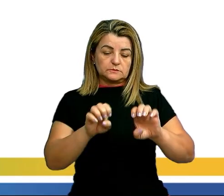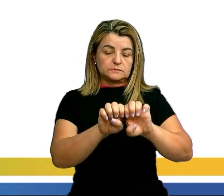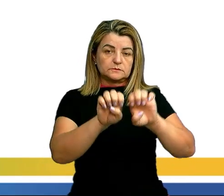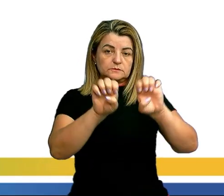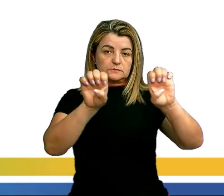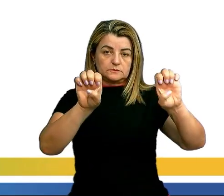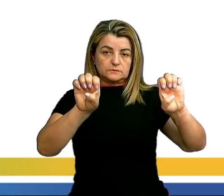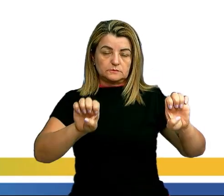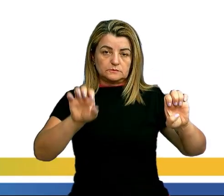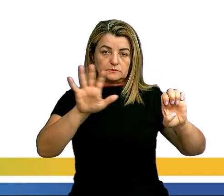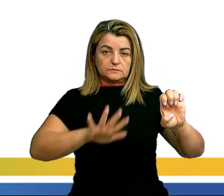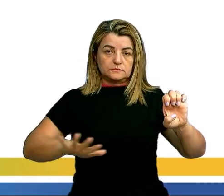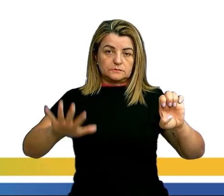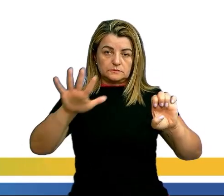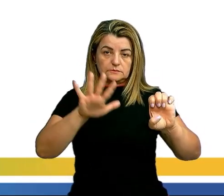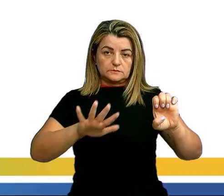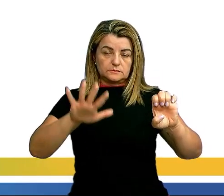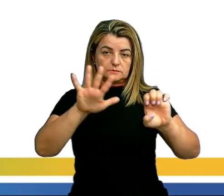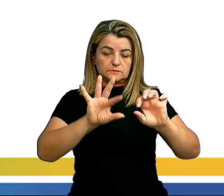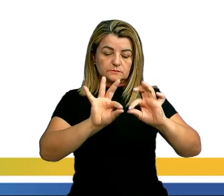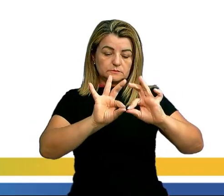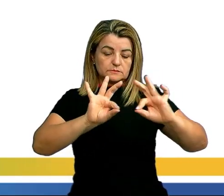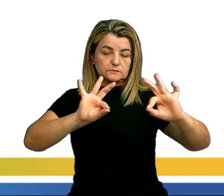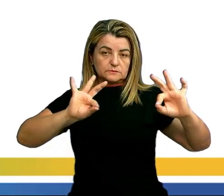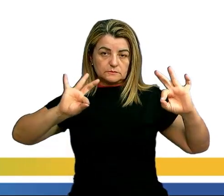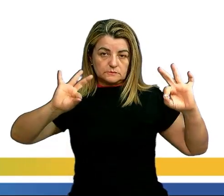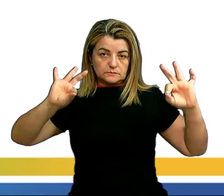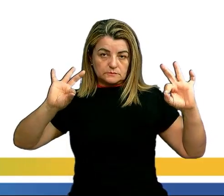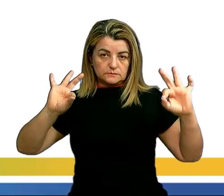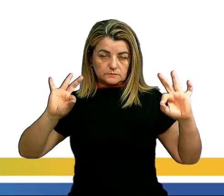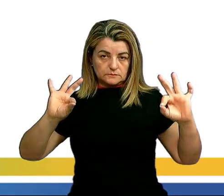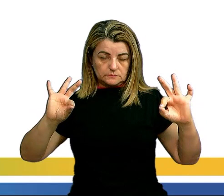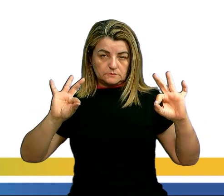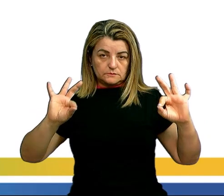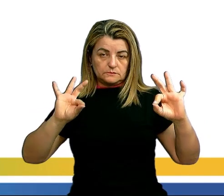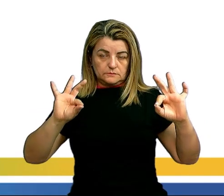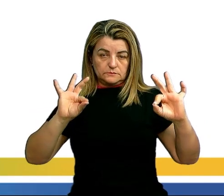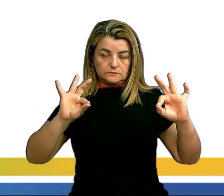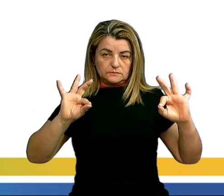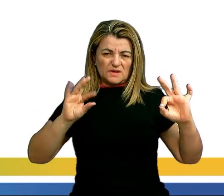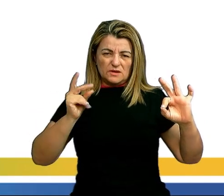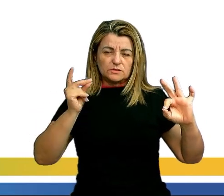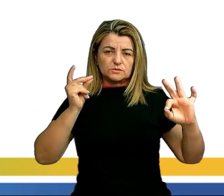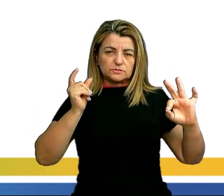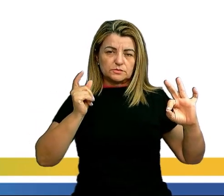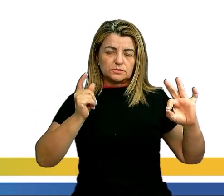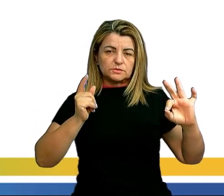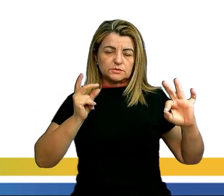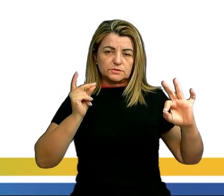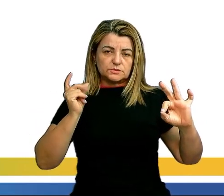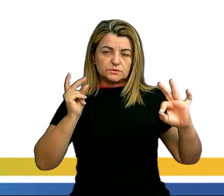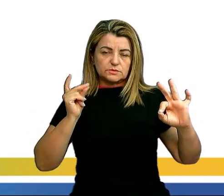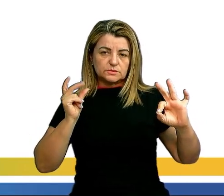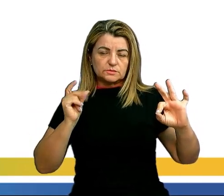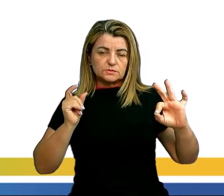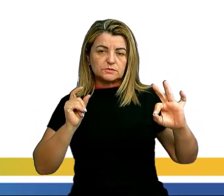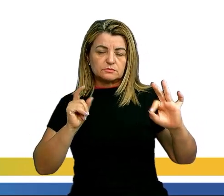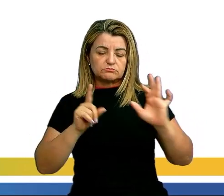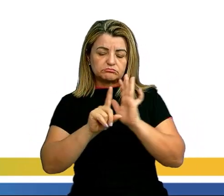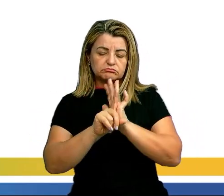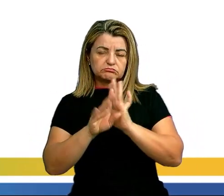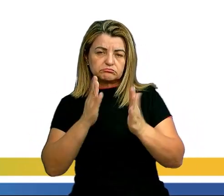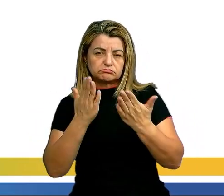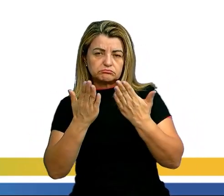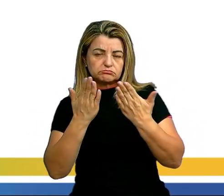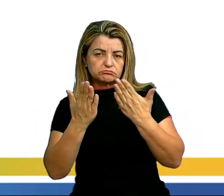geral da reta. A reta é um dos elementos primitivos da geometria, examinada na geometria analítica.